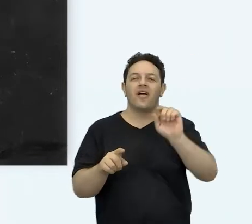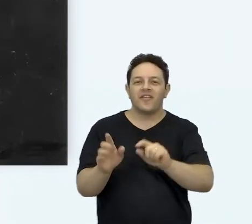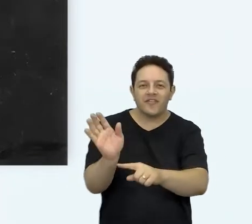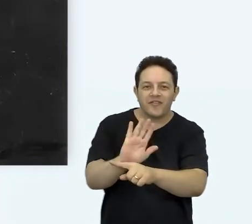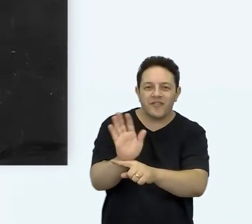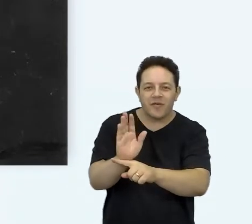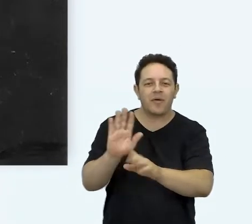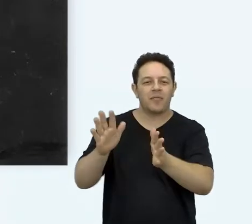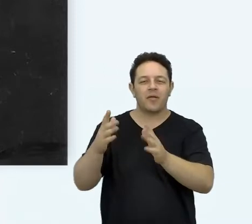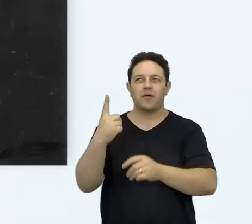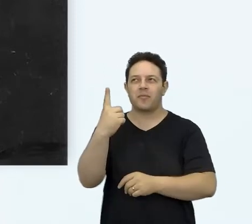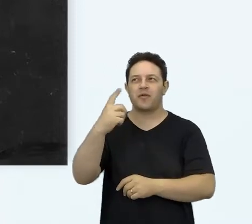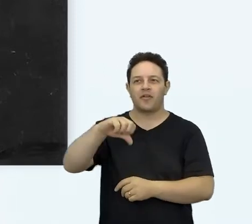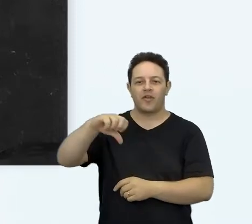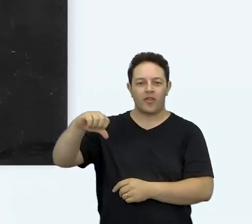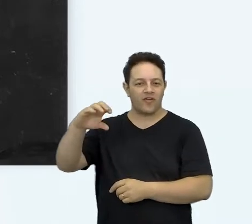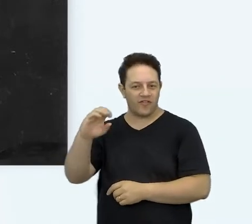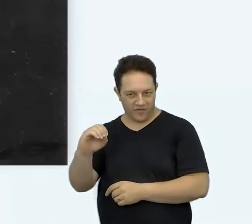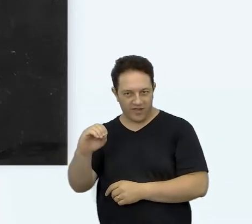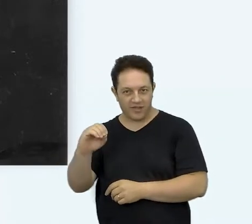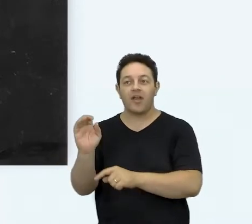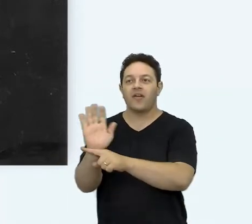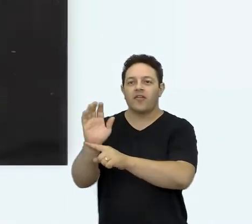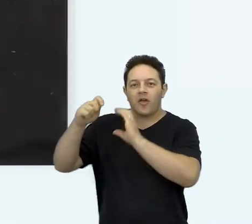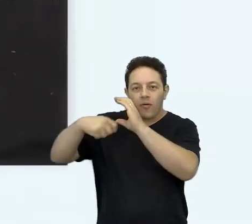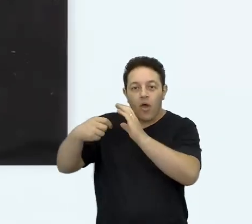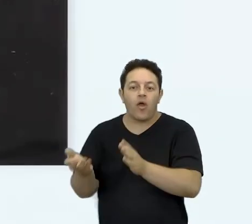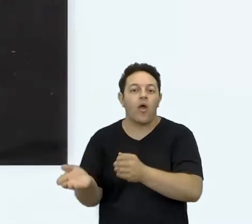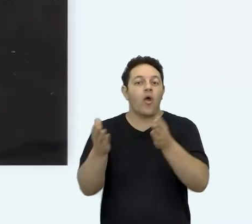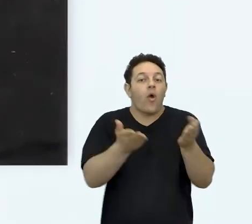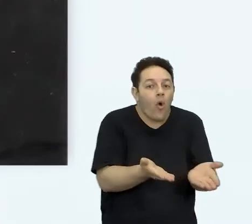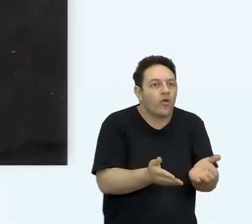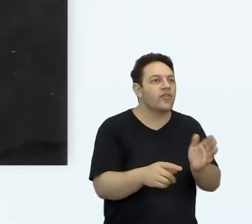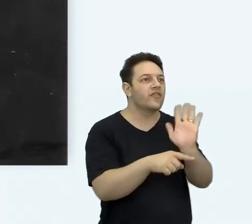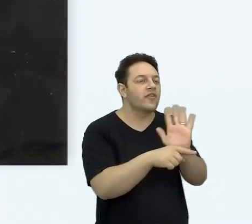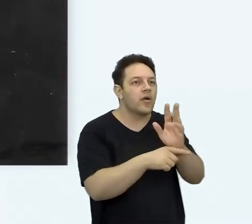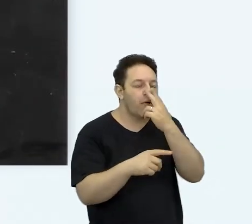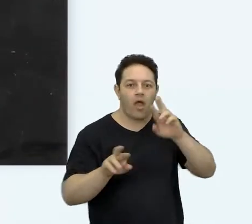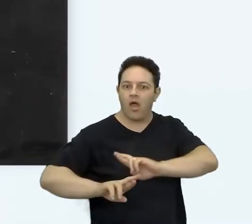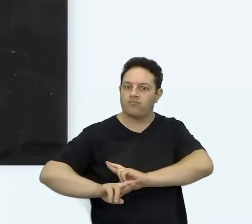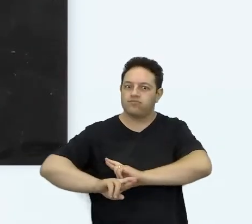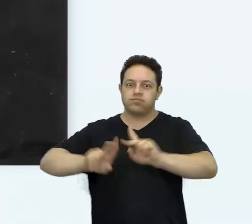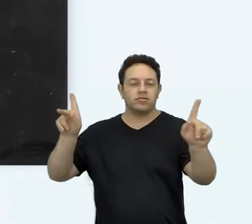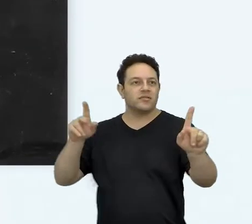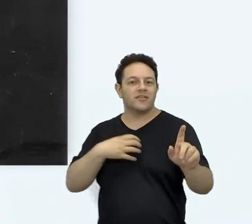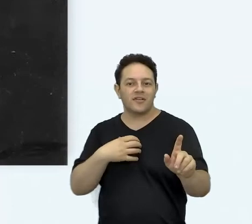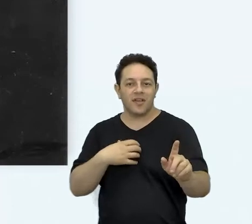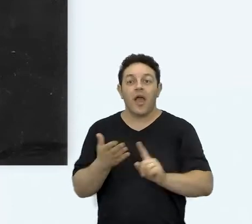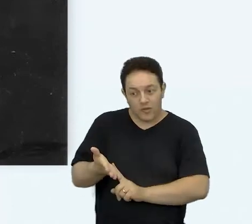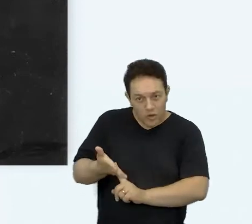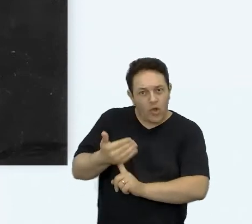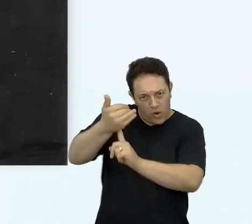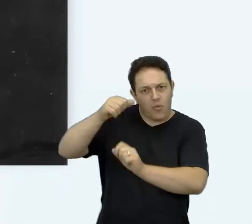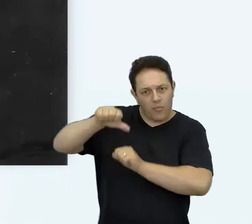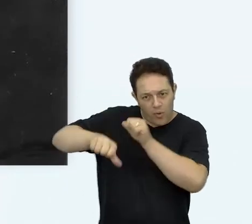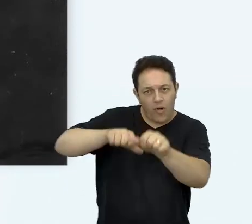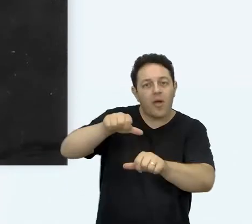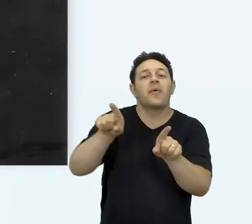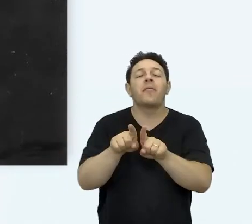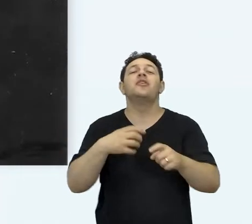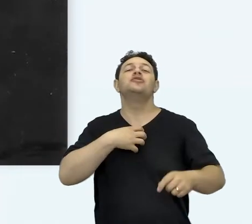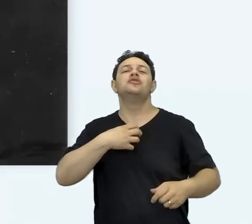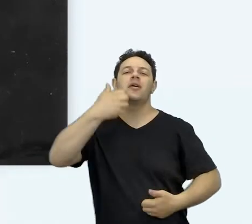na década de 1990 com os trailers dos filmes atuais. Não foi só a tecnologia que se mudou, mas também a forma de se contar